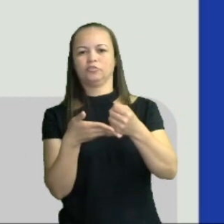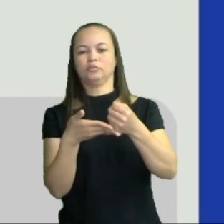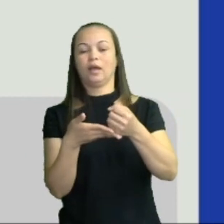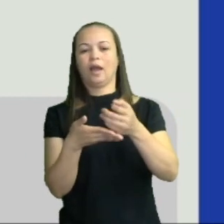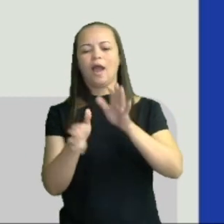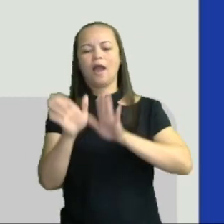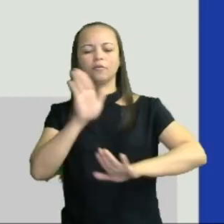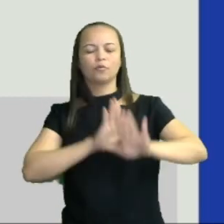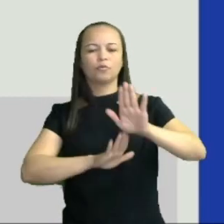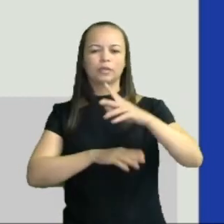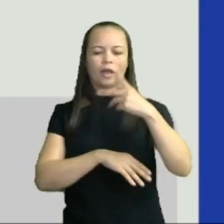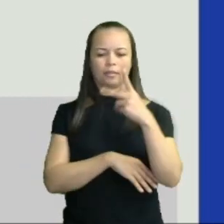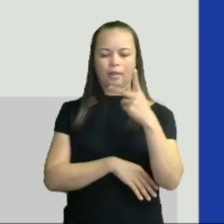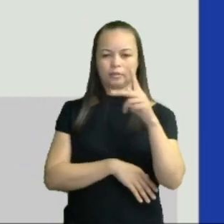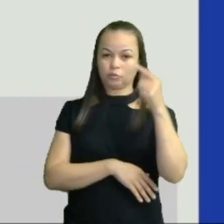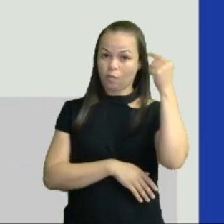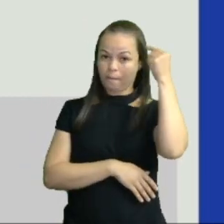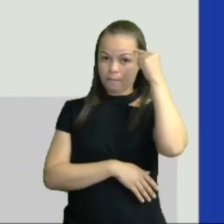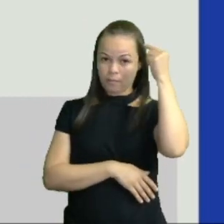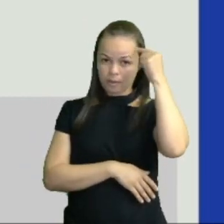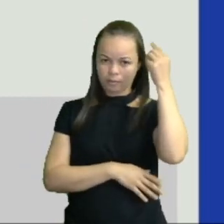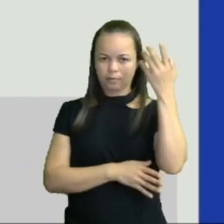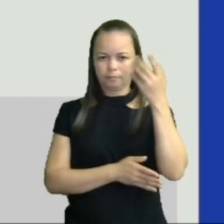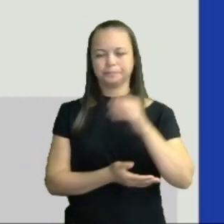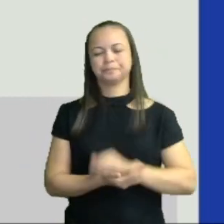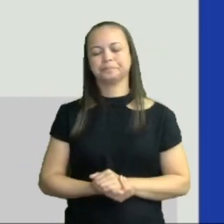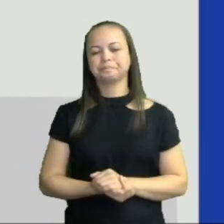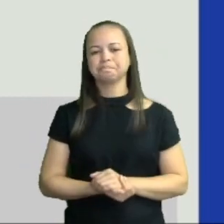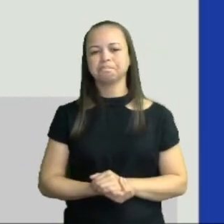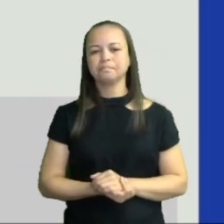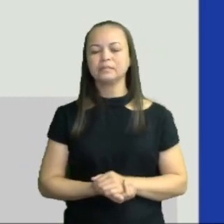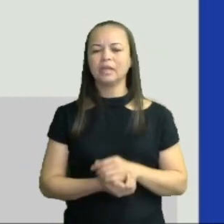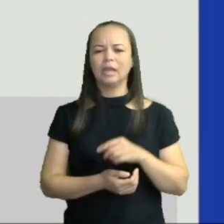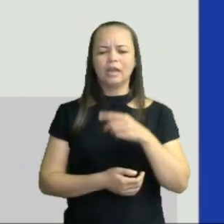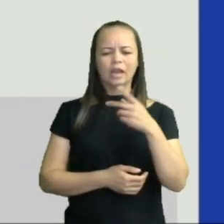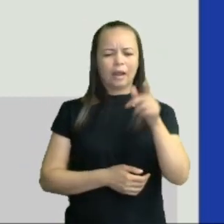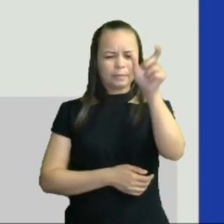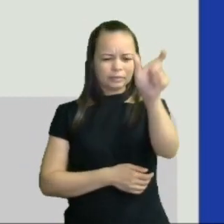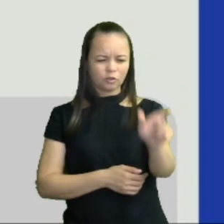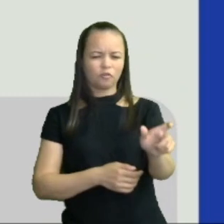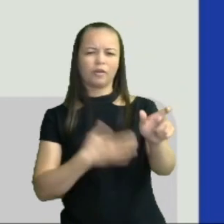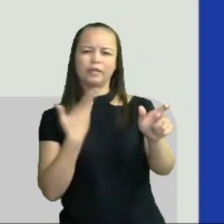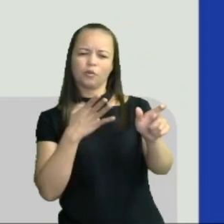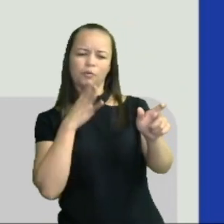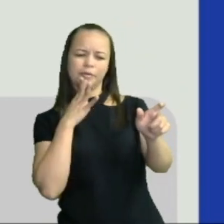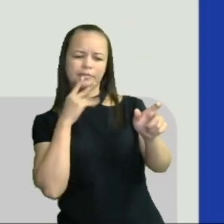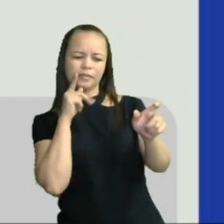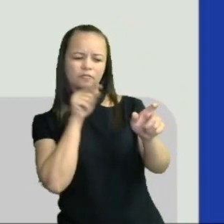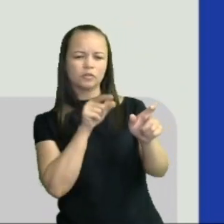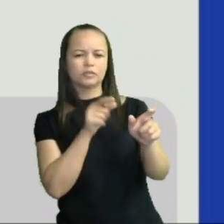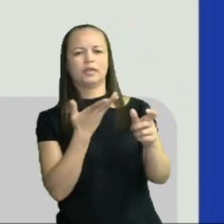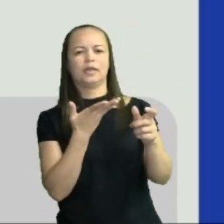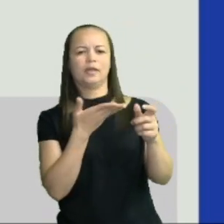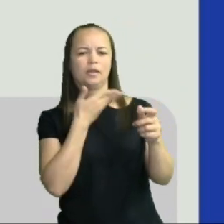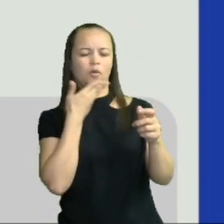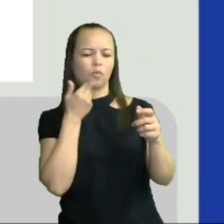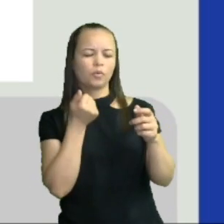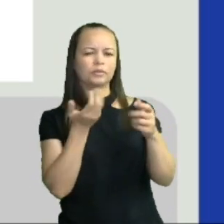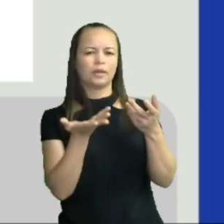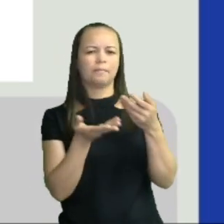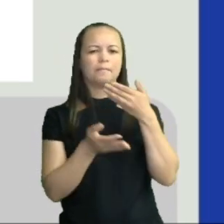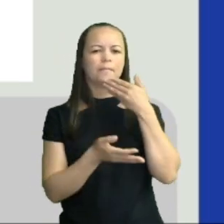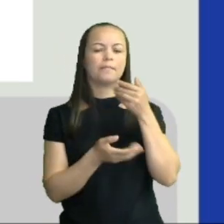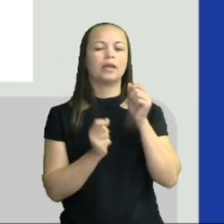aí a cuidar da sua mente. Ele vai te entender, te conhecer, te ajudar a te conhecer melhor,